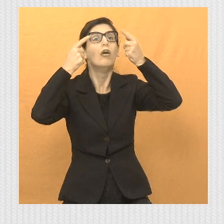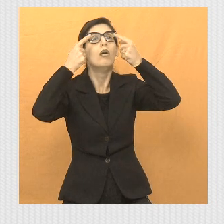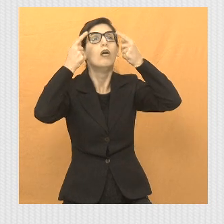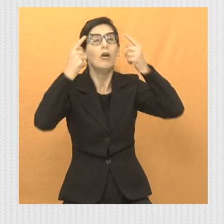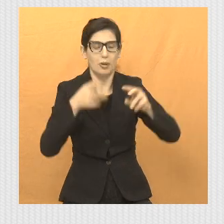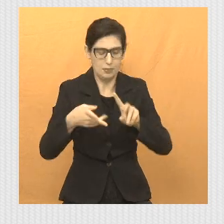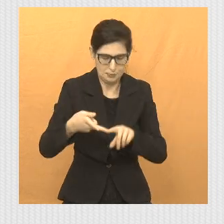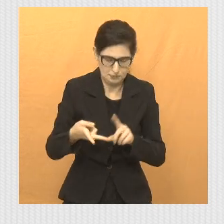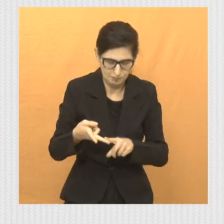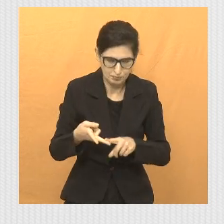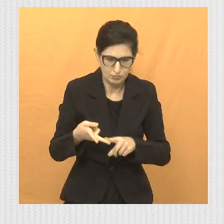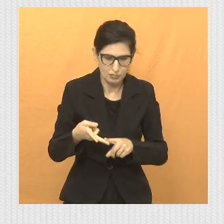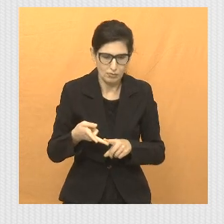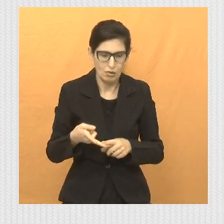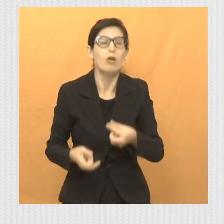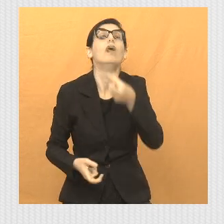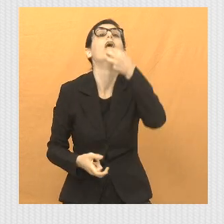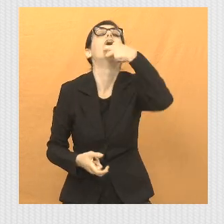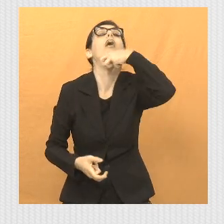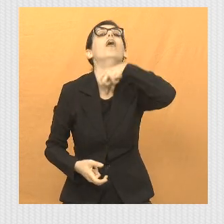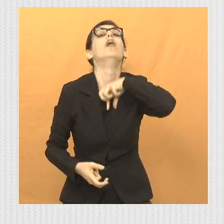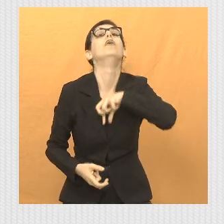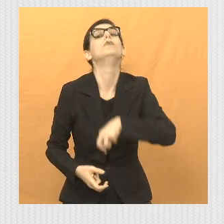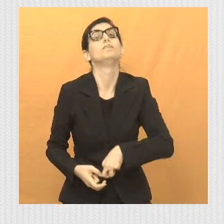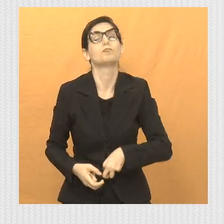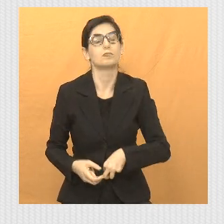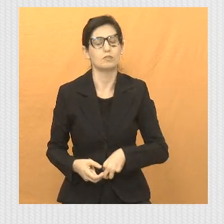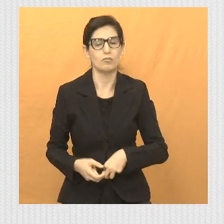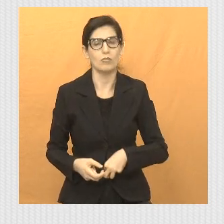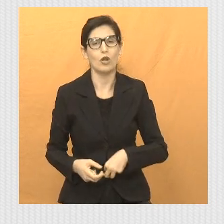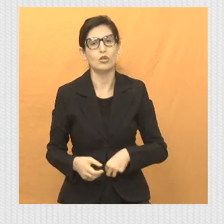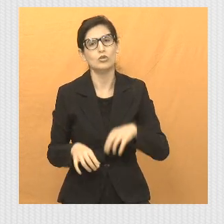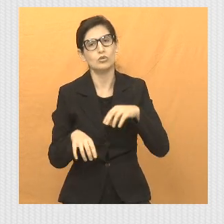tomografia com contraste, sem contraste e sedação,